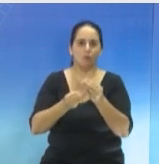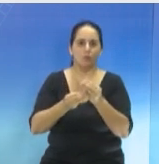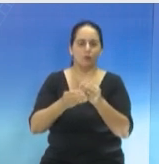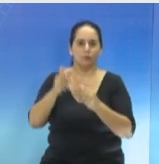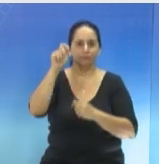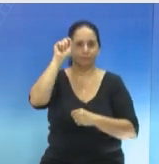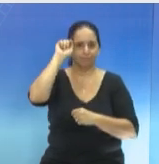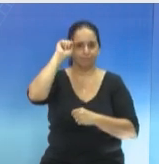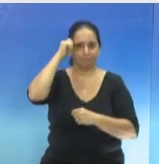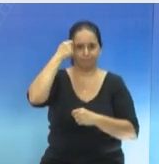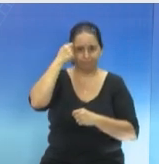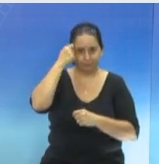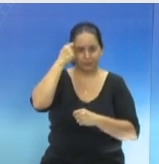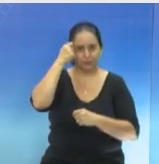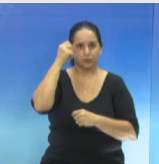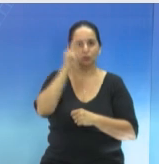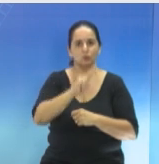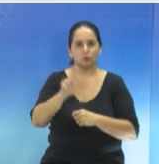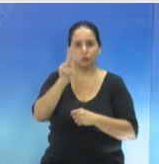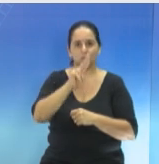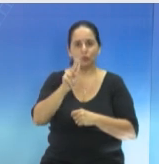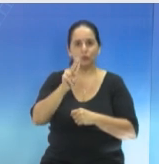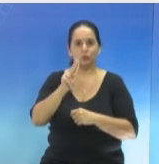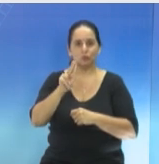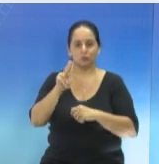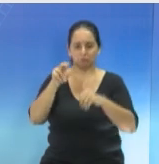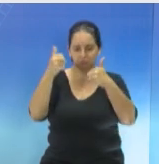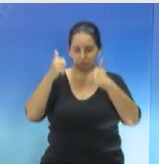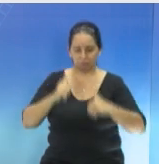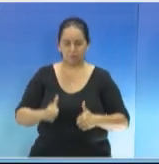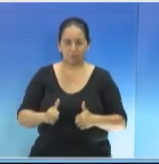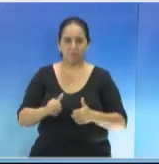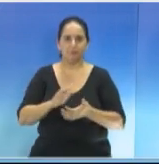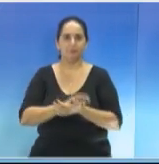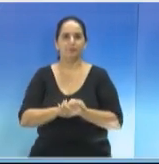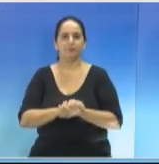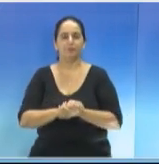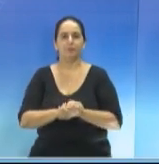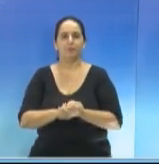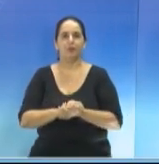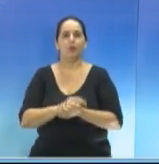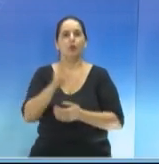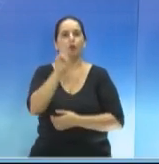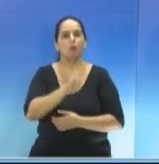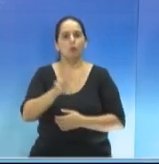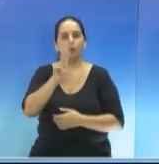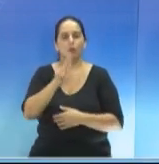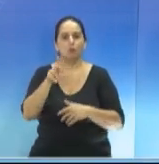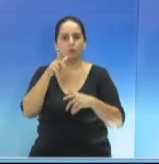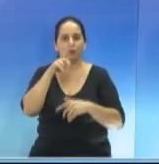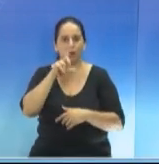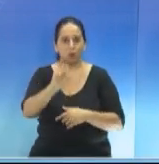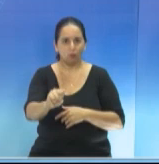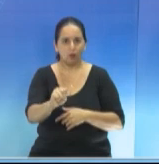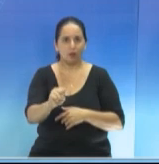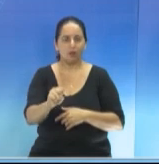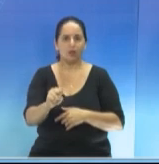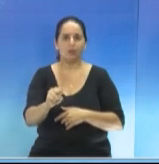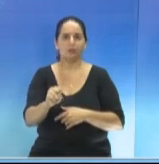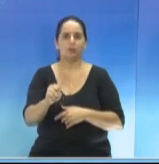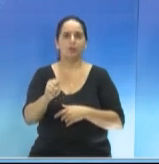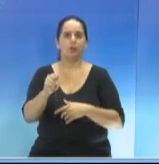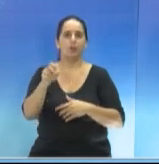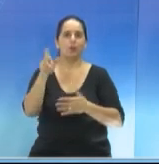descolonização estética. Também não é. Isso aí também é a função de linguagem metalinguística. Então, gente, a função de linguagem